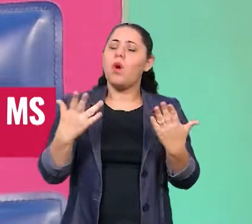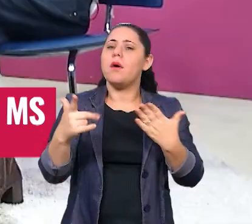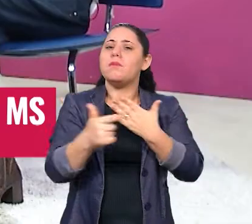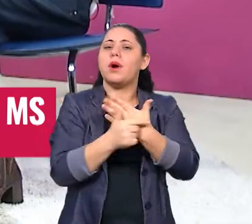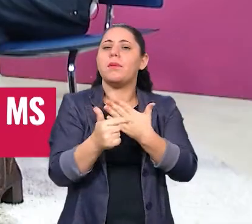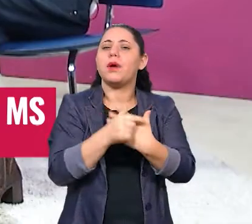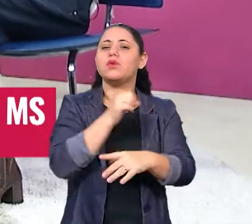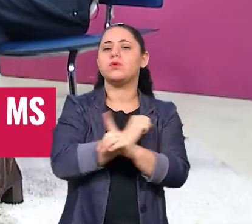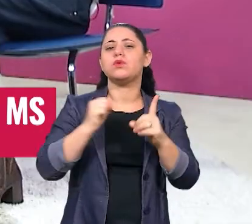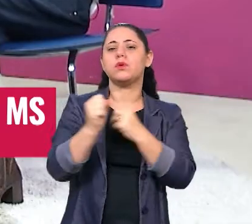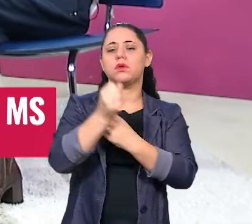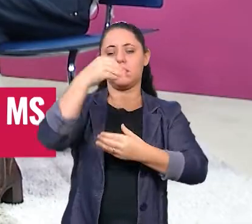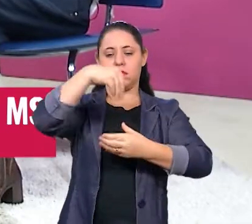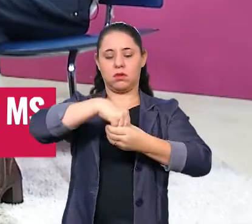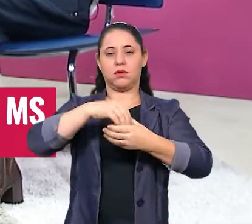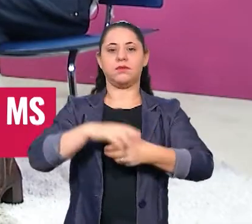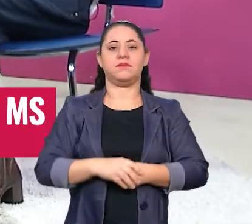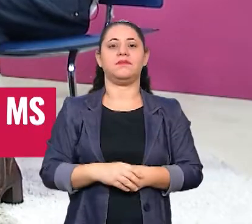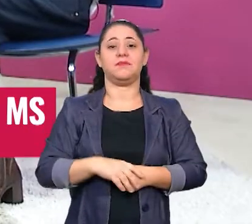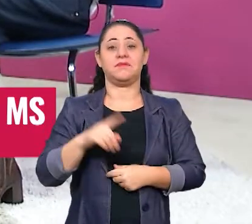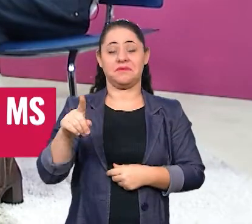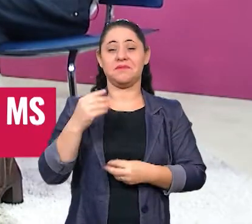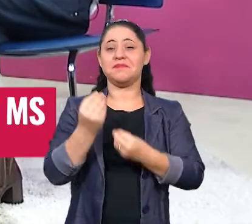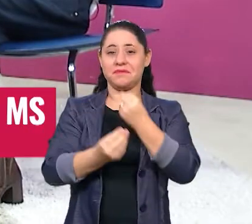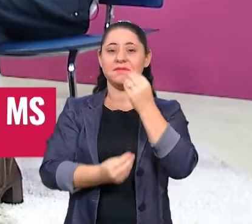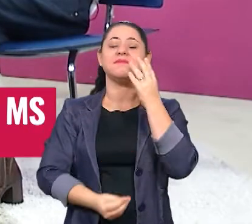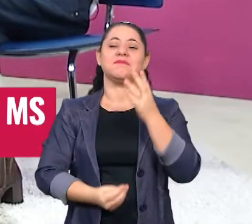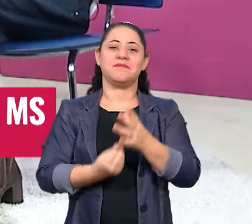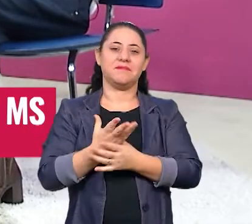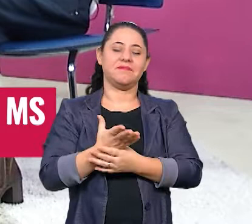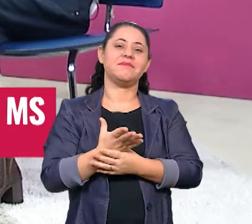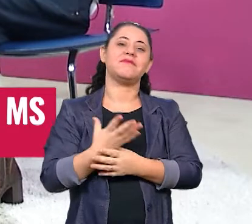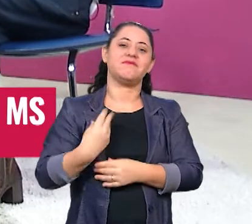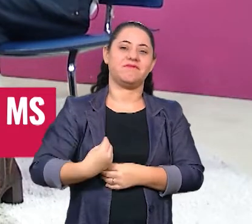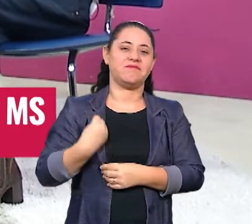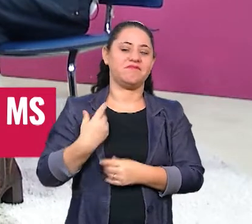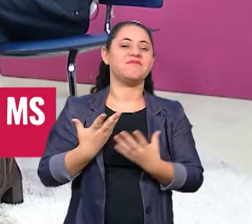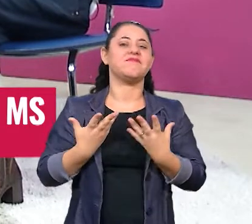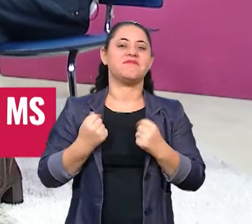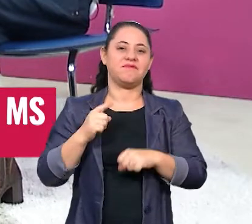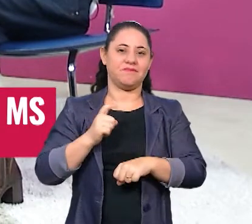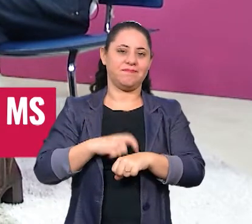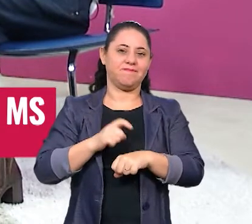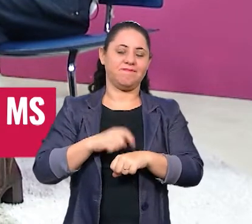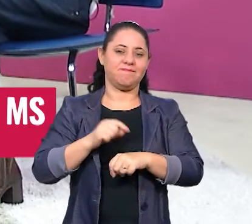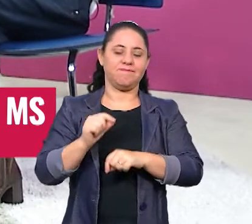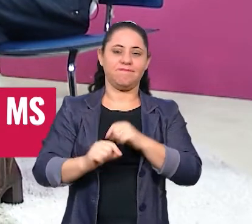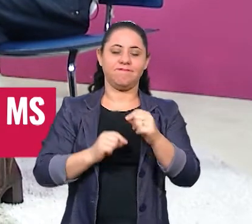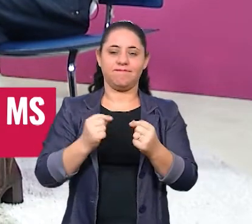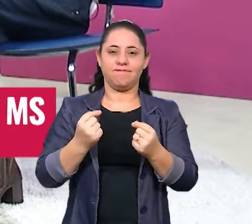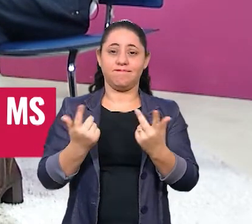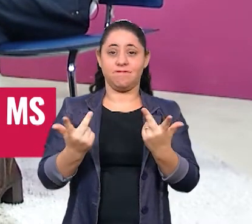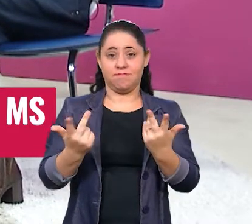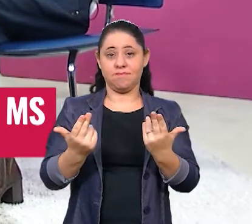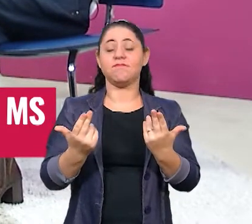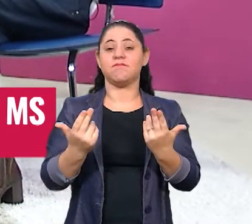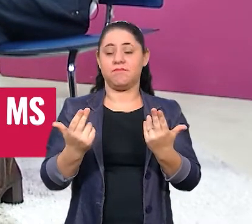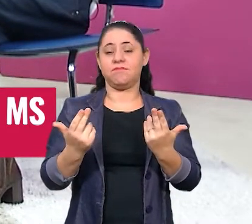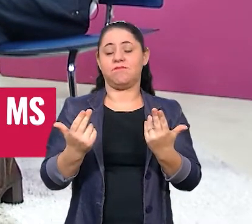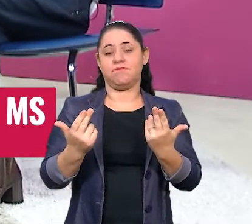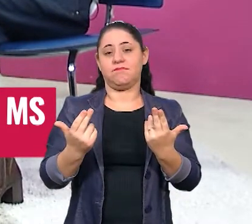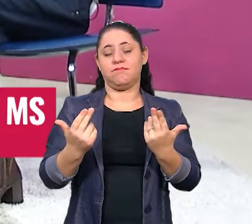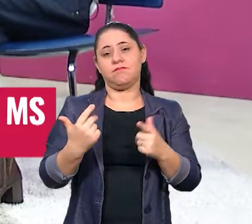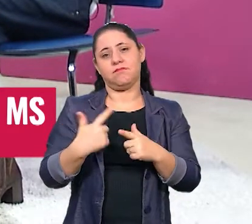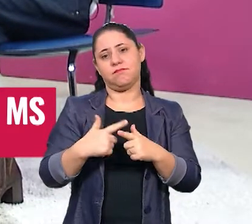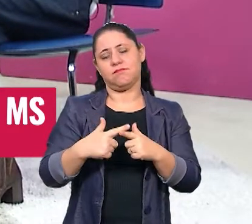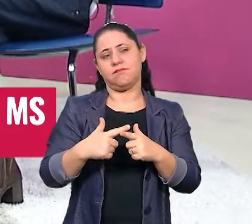sociedade. Você, como produtora, né, deve ter vivenciado muitos momentos como este, né? Porque eu